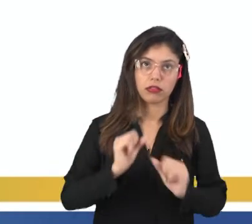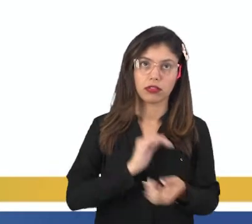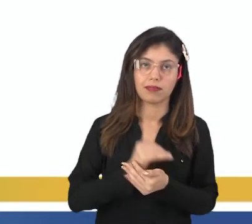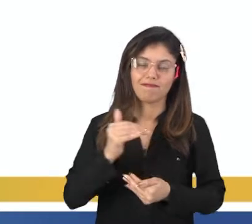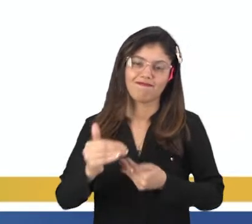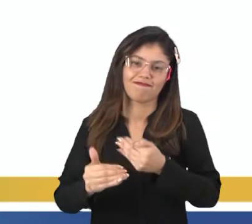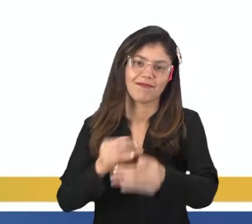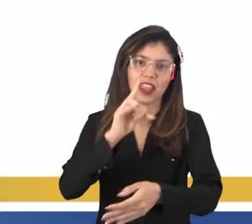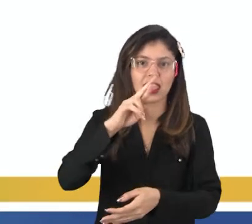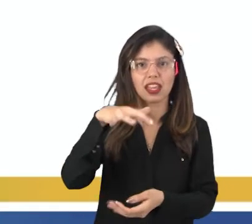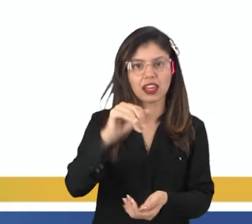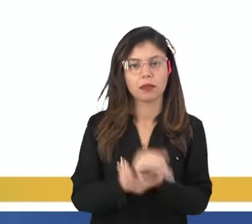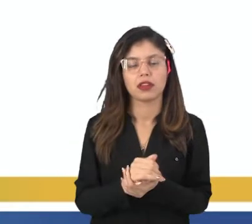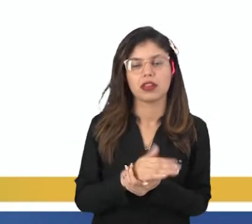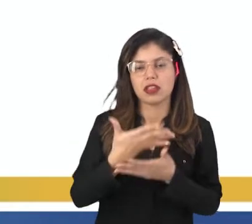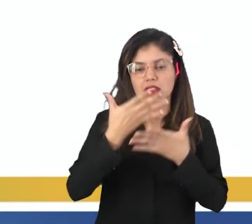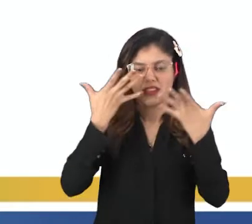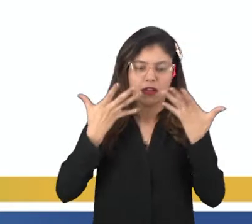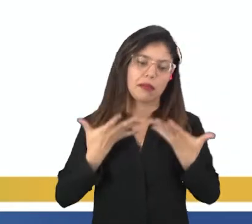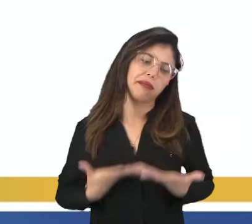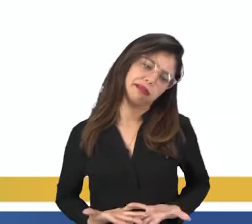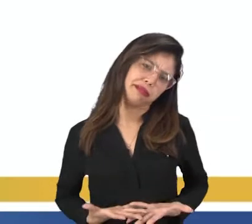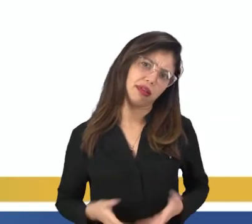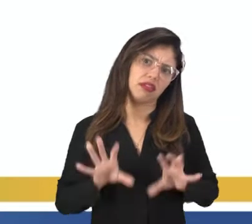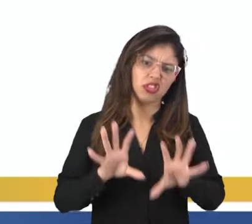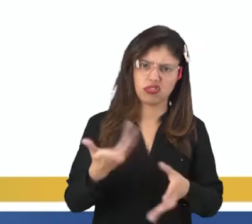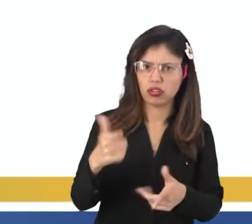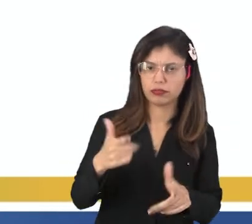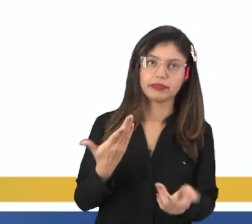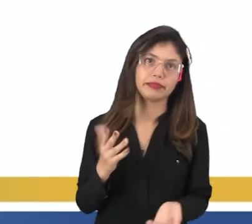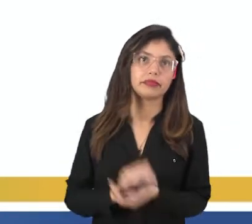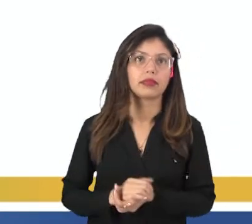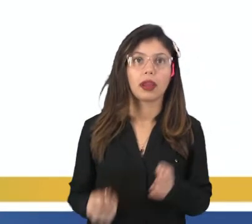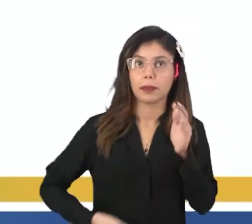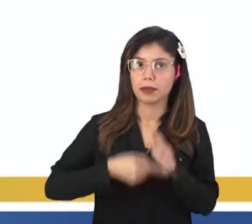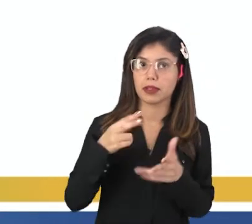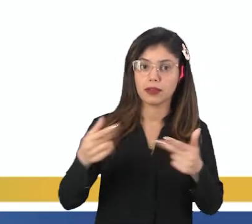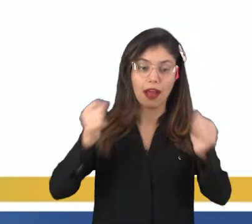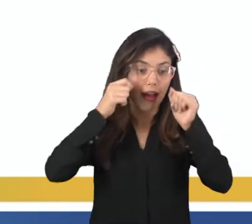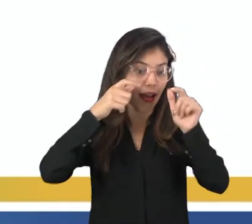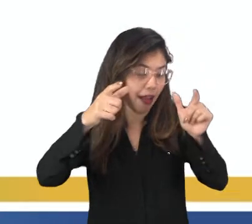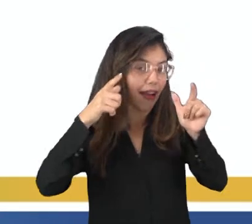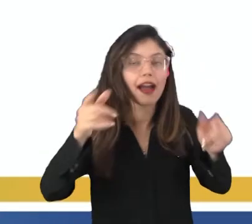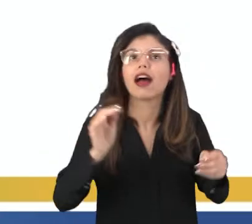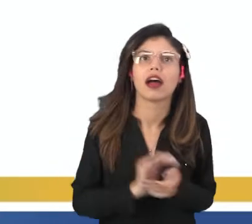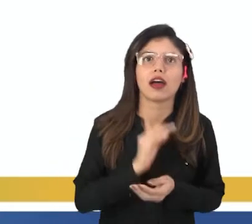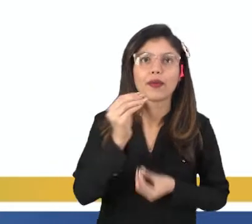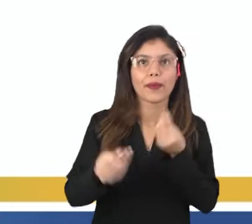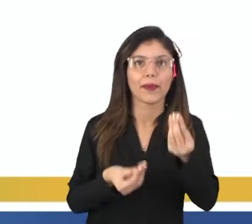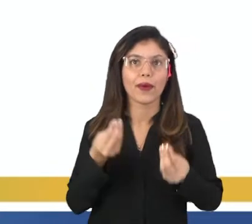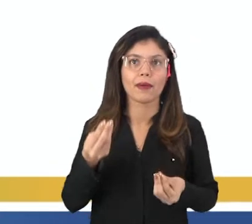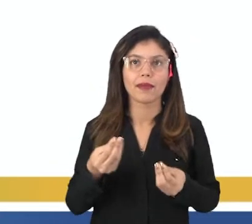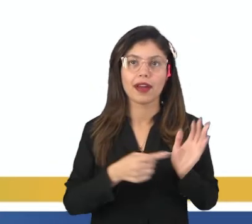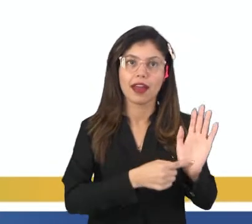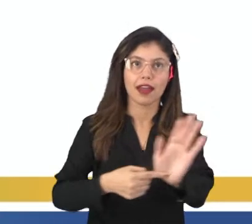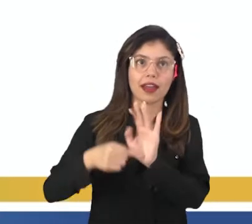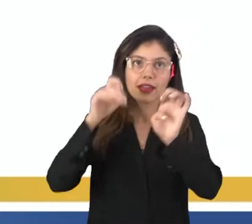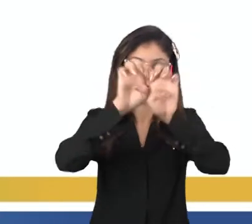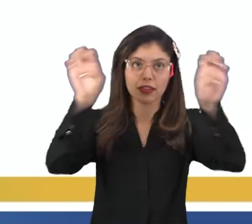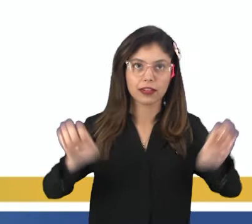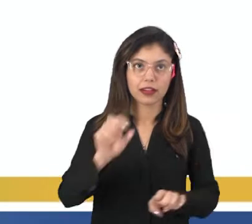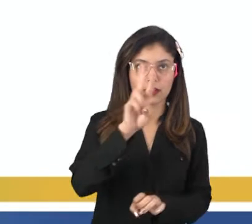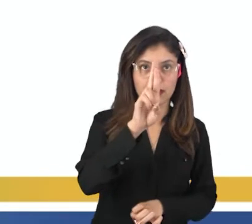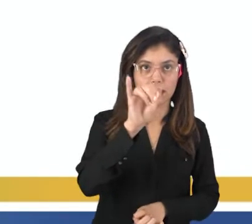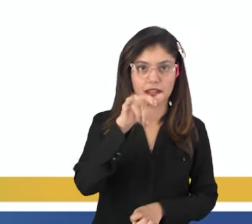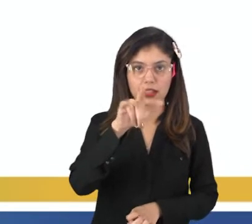desenrolar da trama sem deixá-lo Cansativo e monótono a primeira coisa que chama a atenção é com animação nos